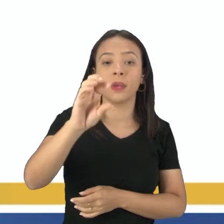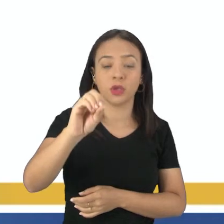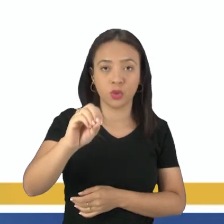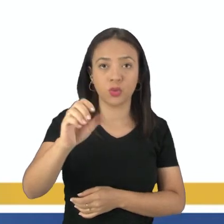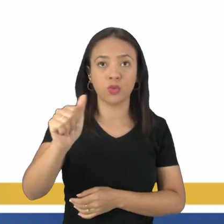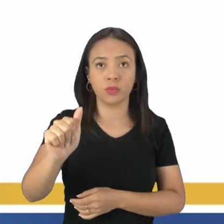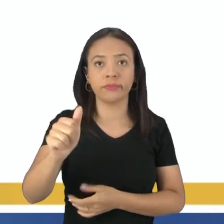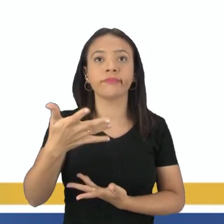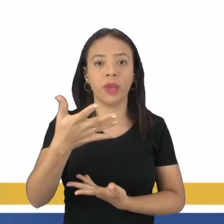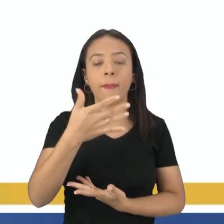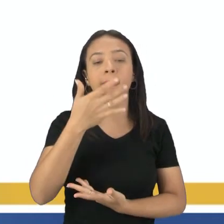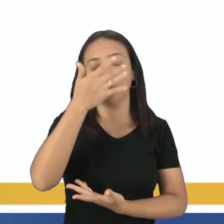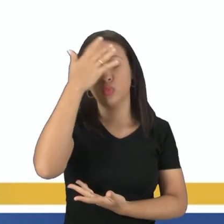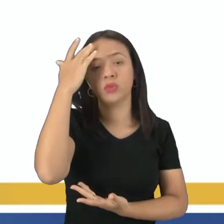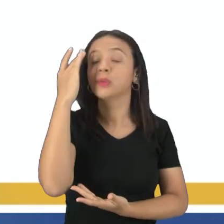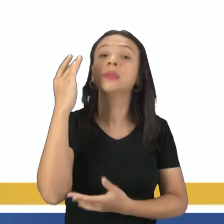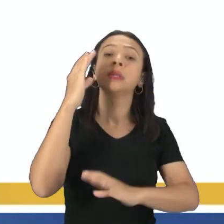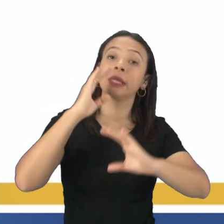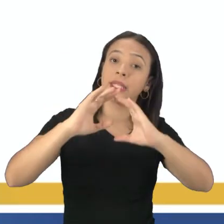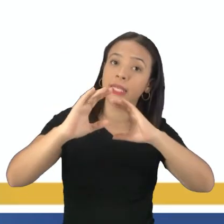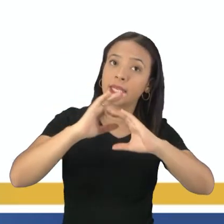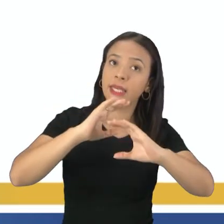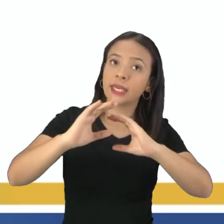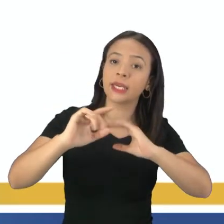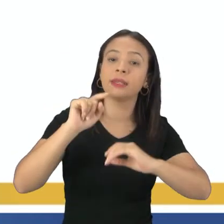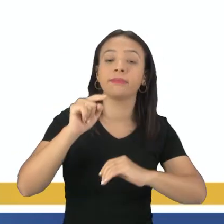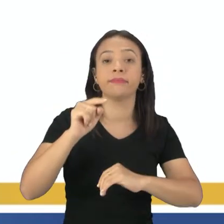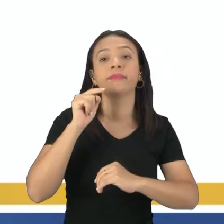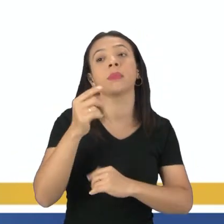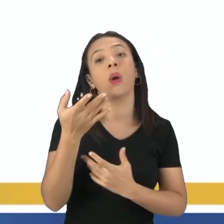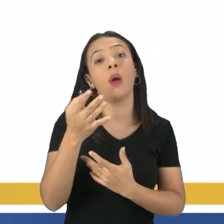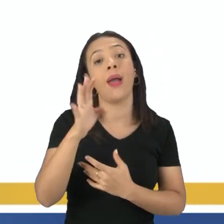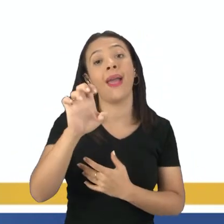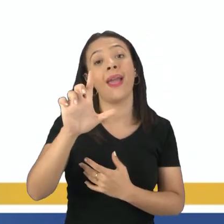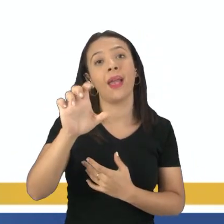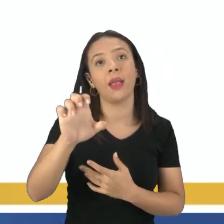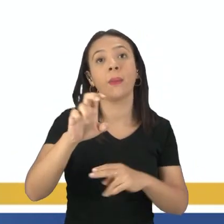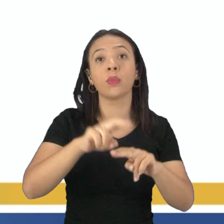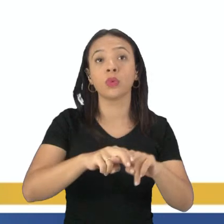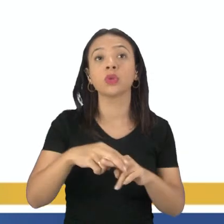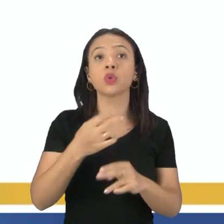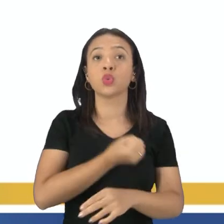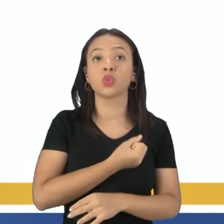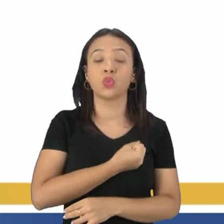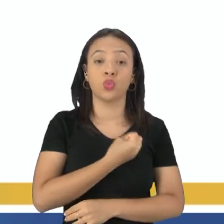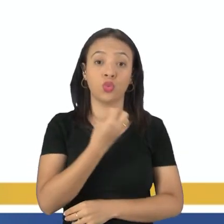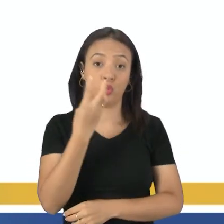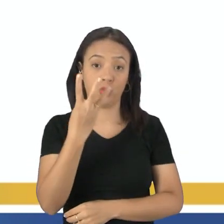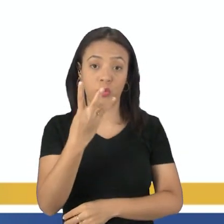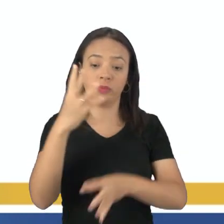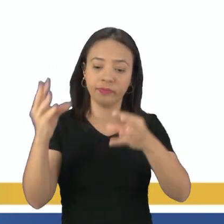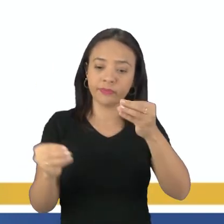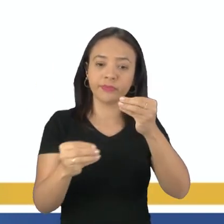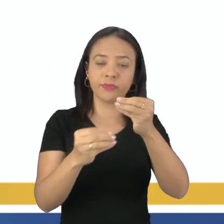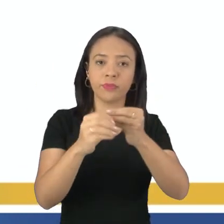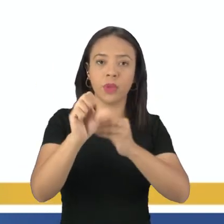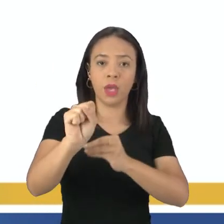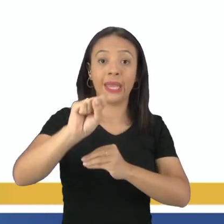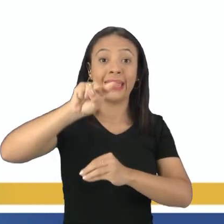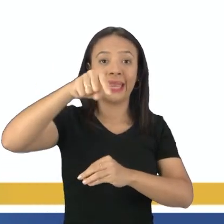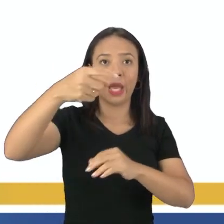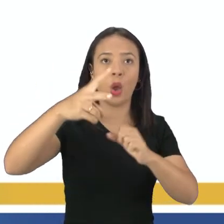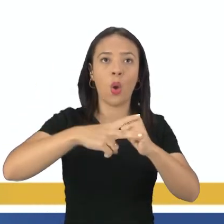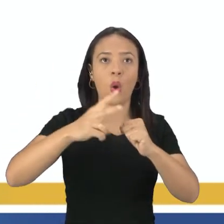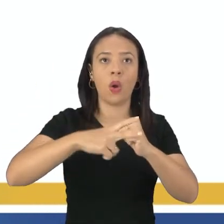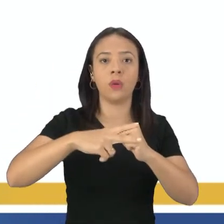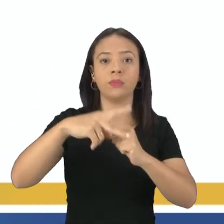vocalista. Ainda estou falando dele, ele. Então, por isso que ali no número 3, acrescentei o S após o verbo